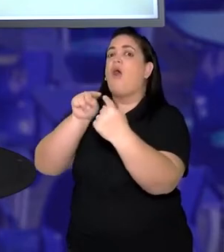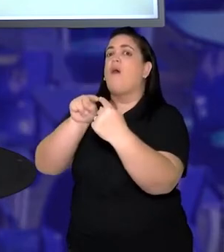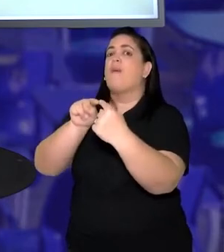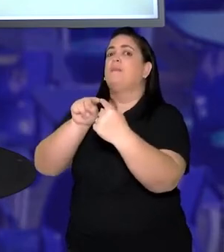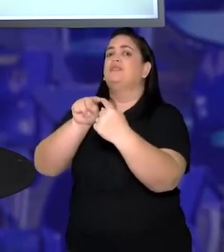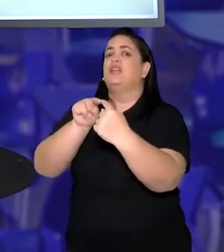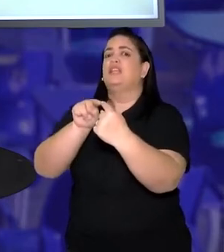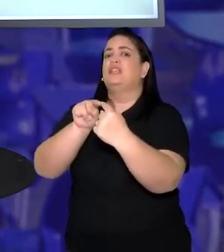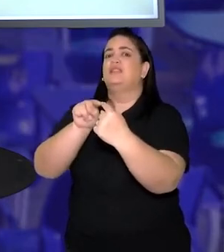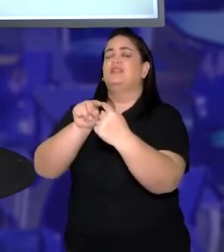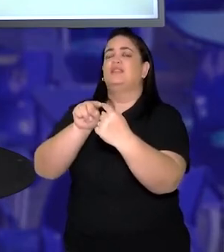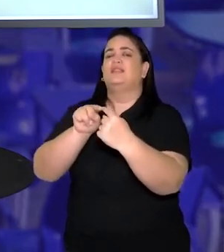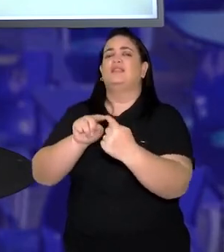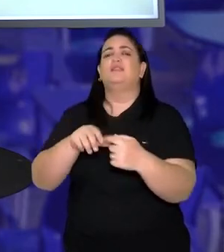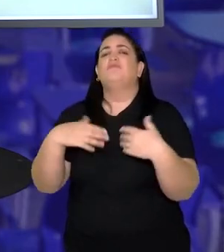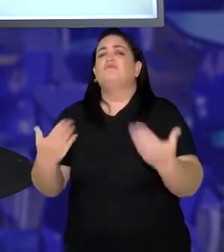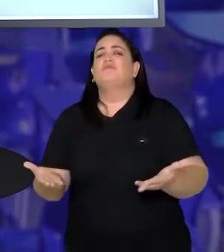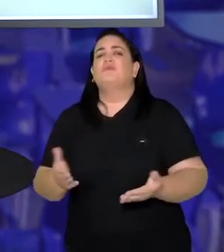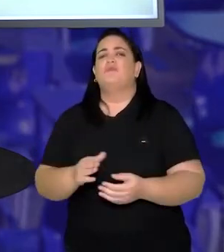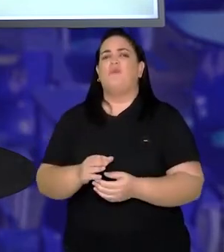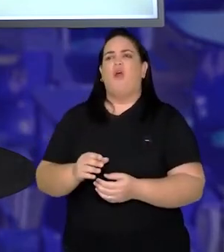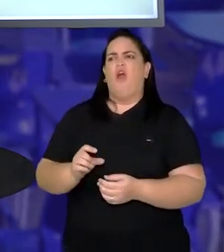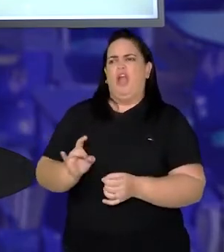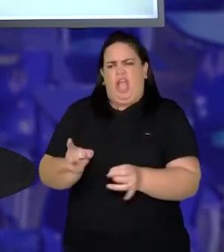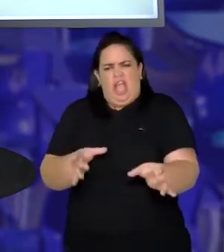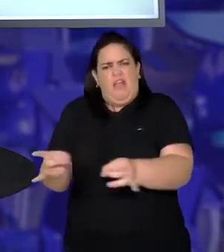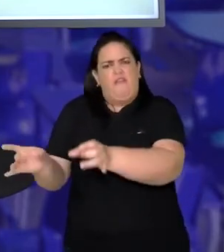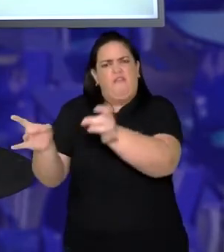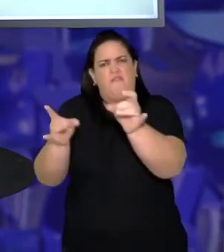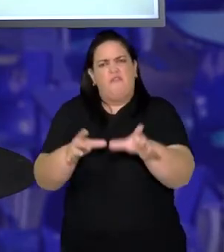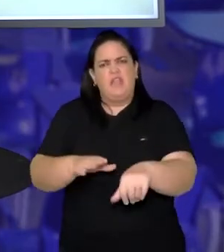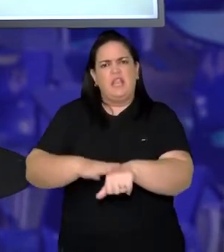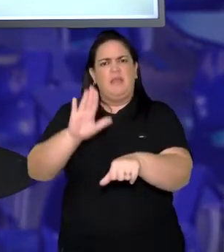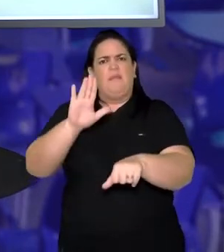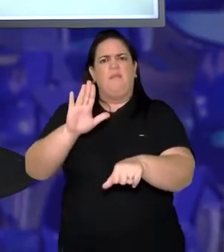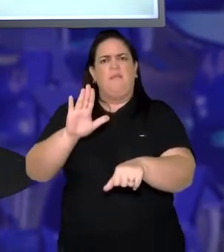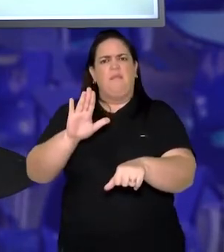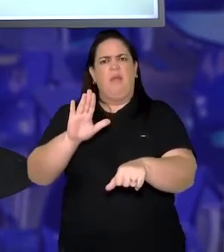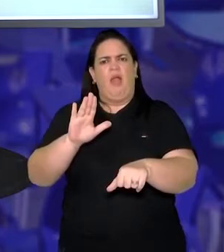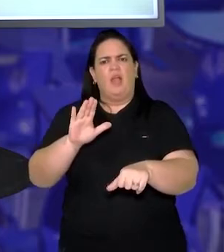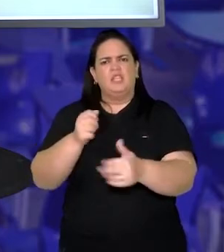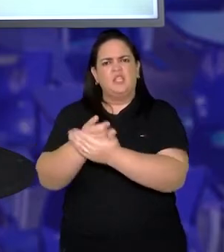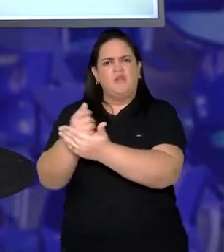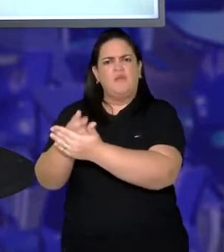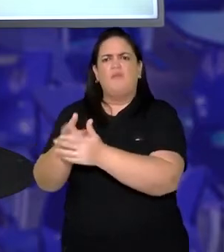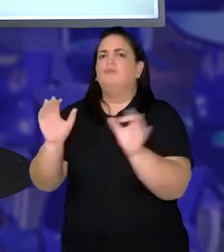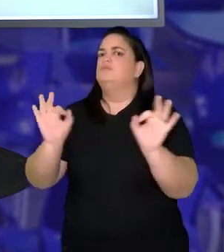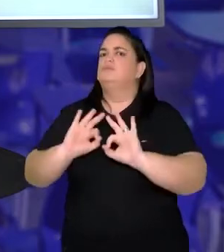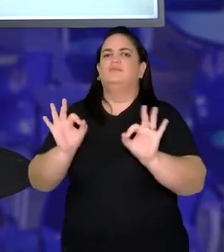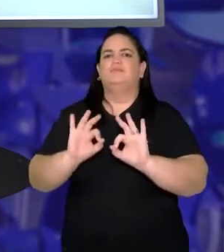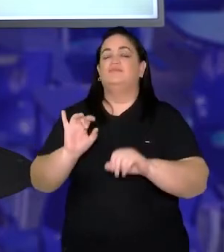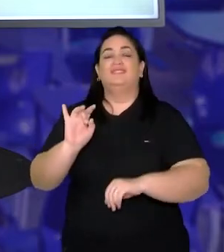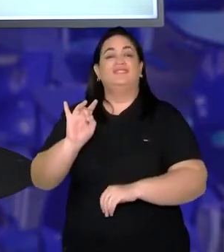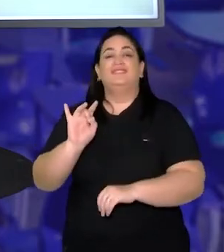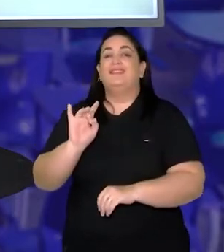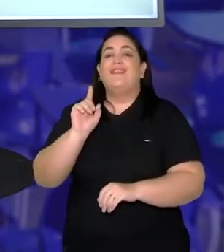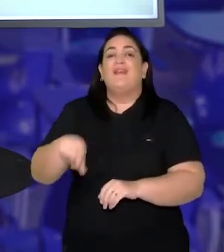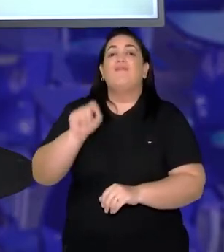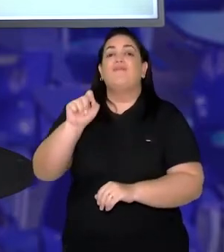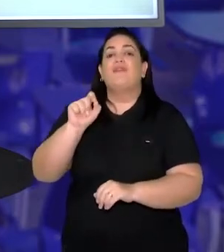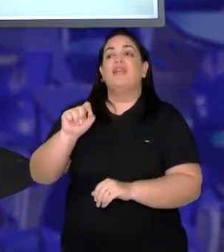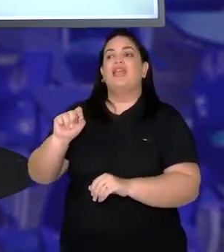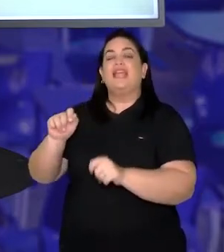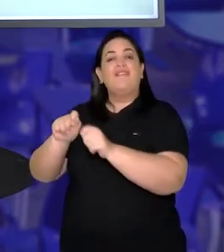dessa campanha não é levar, vamos dizer, mais produtos, não é estimular o comércio, mas sim engajar as